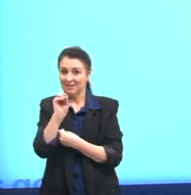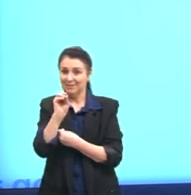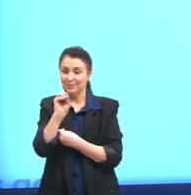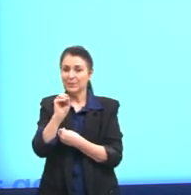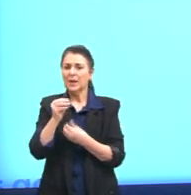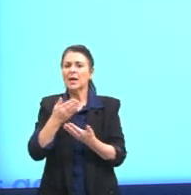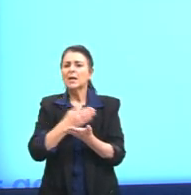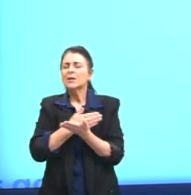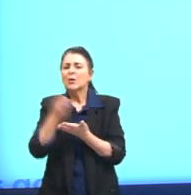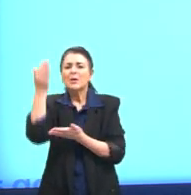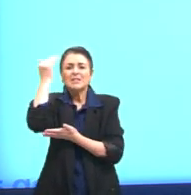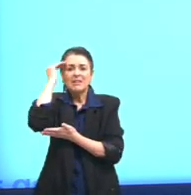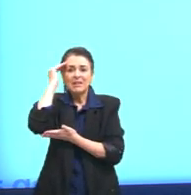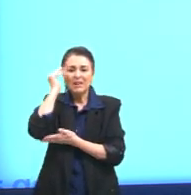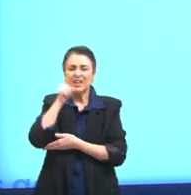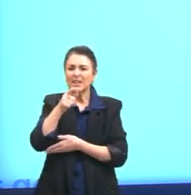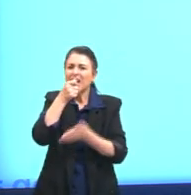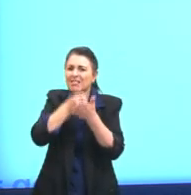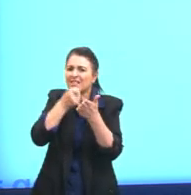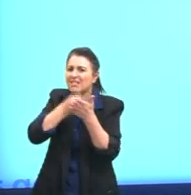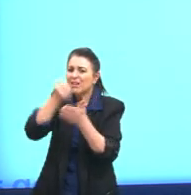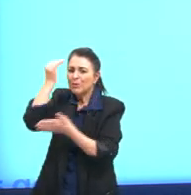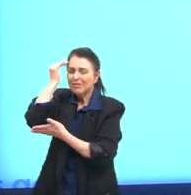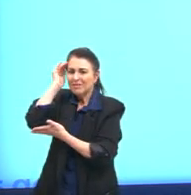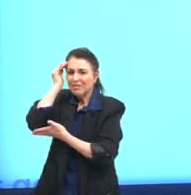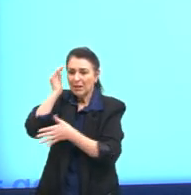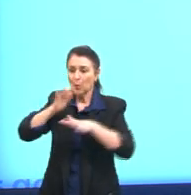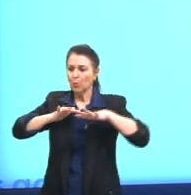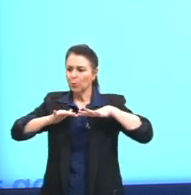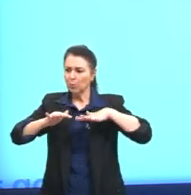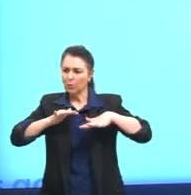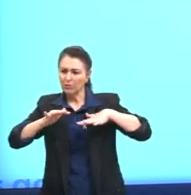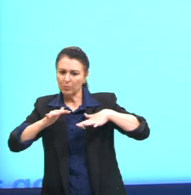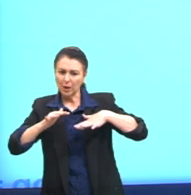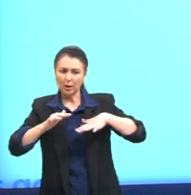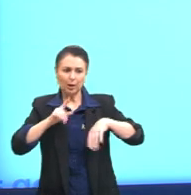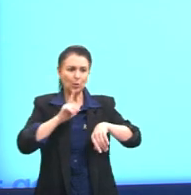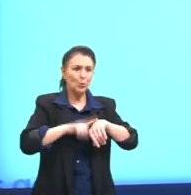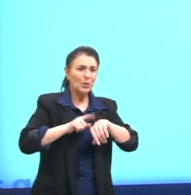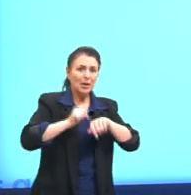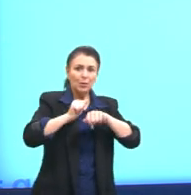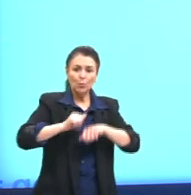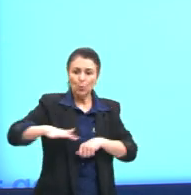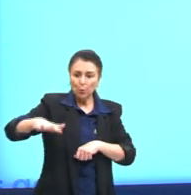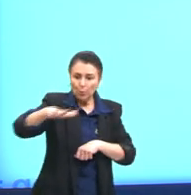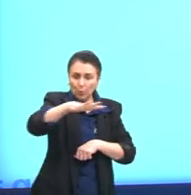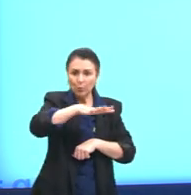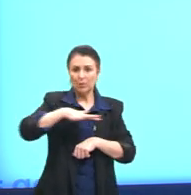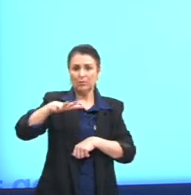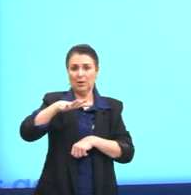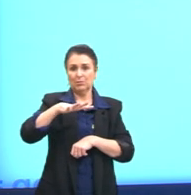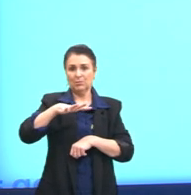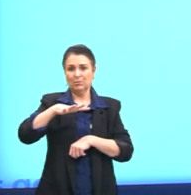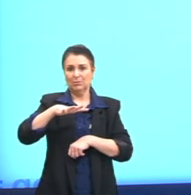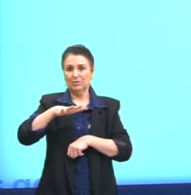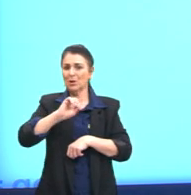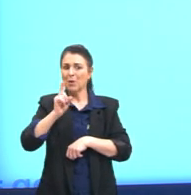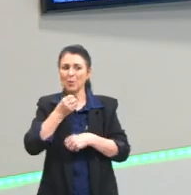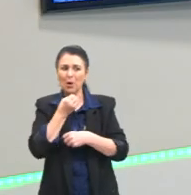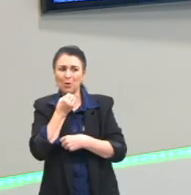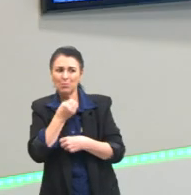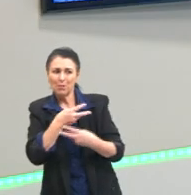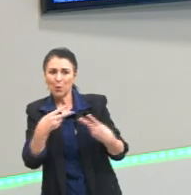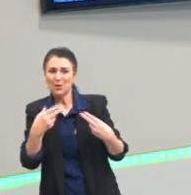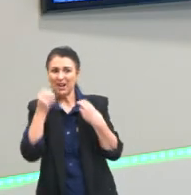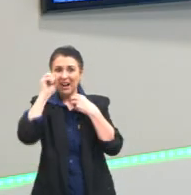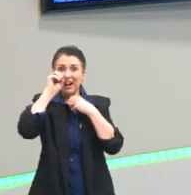a gente começa a entender que eles estão eles estão tentando entender que o movimento o tempo o espaço não eram coisas bem Claras ainda para eles